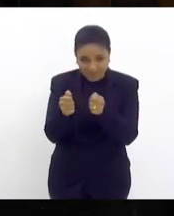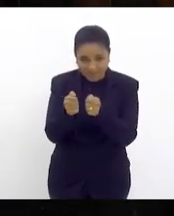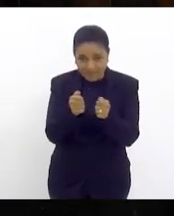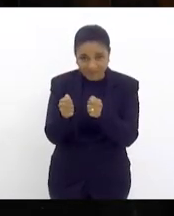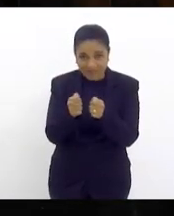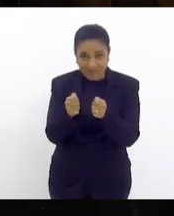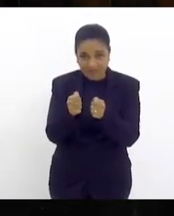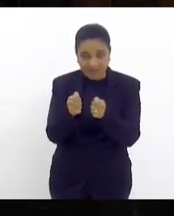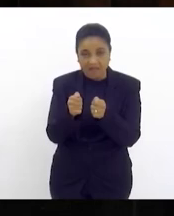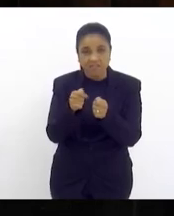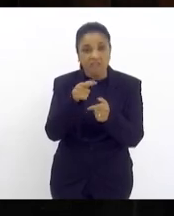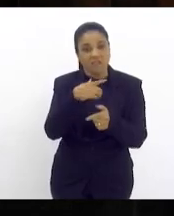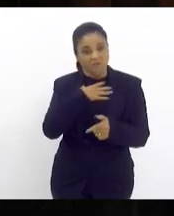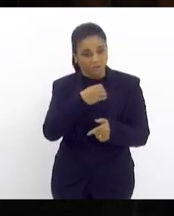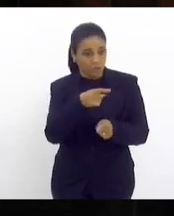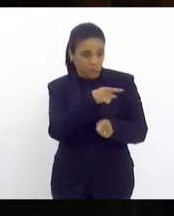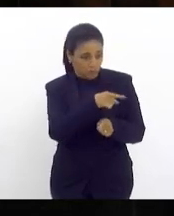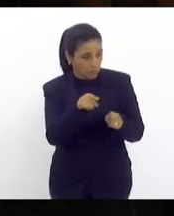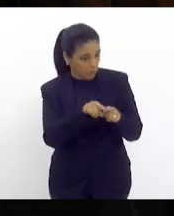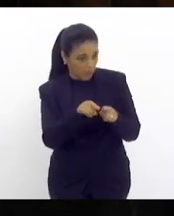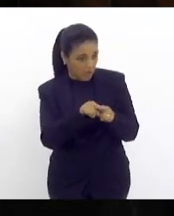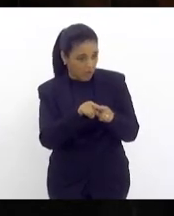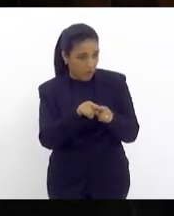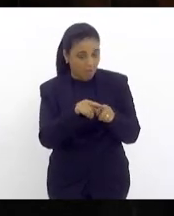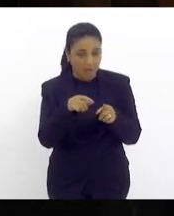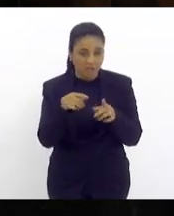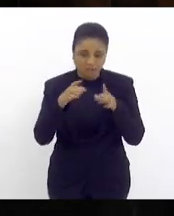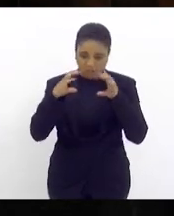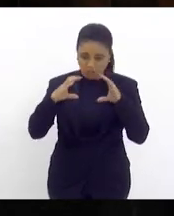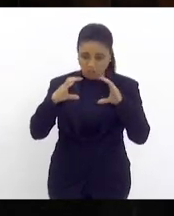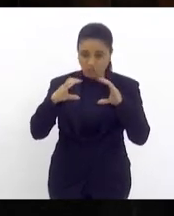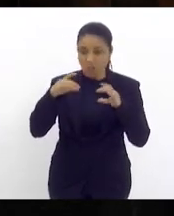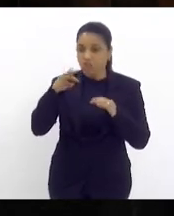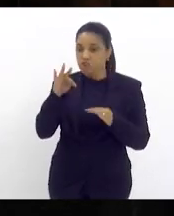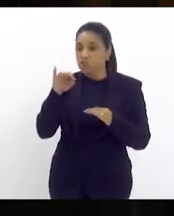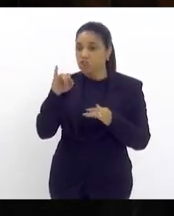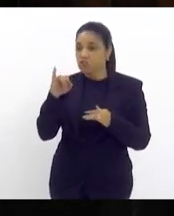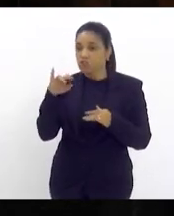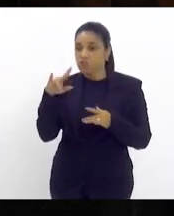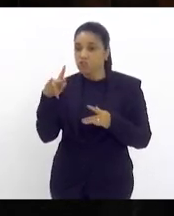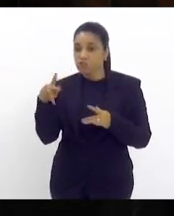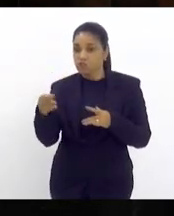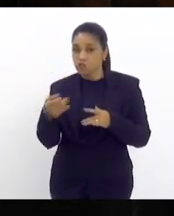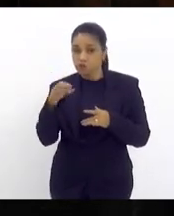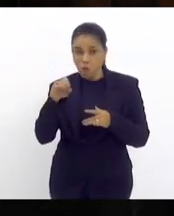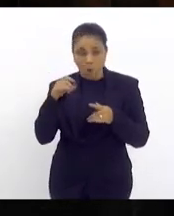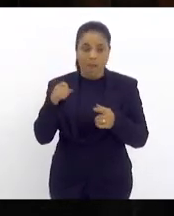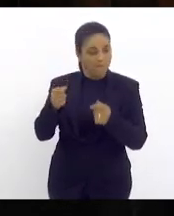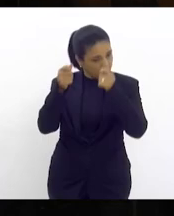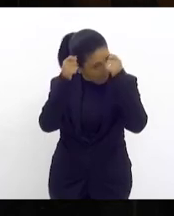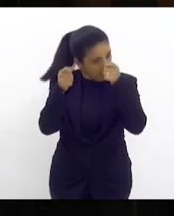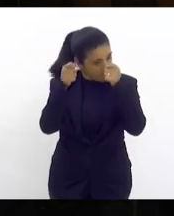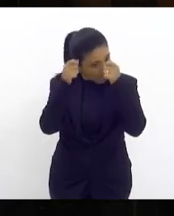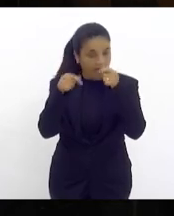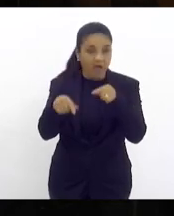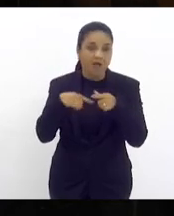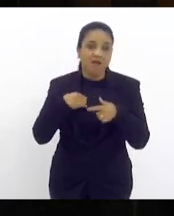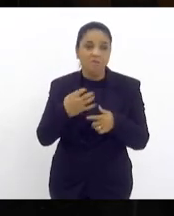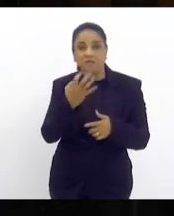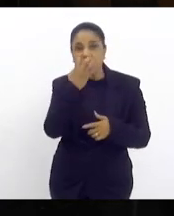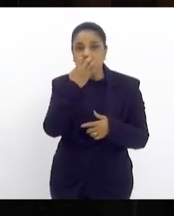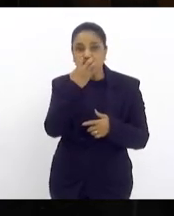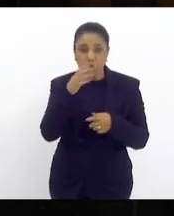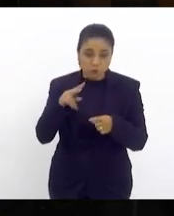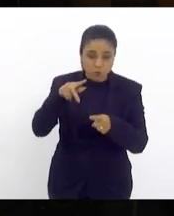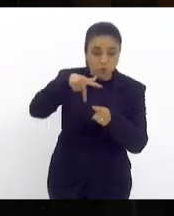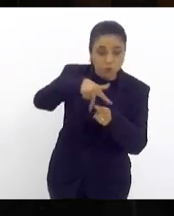saiu dando cabeçada no tijolo para ver se sai a moeda você nunca subiu no no vira-lata da rua achando que era o Yoshi